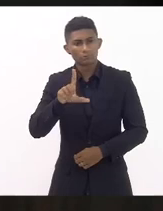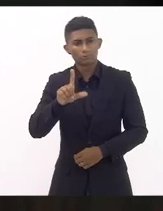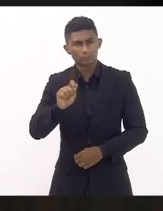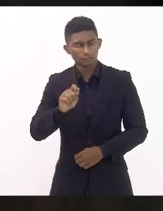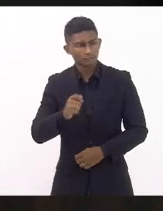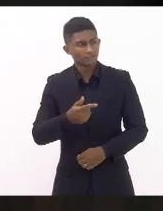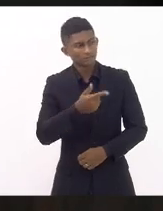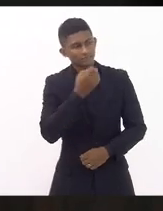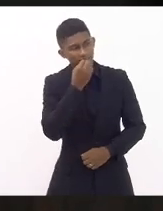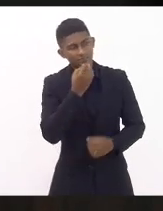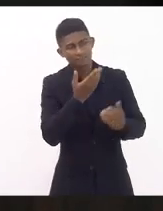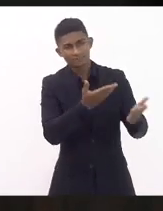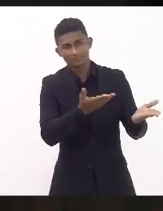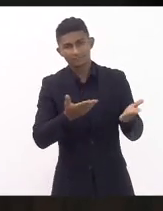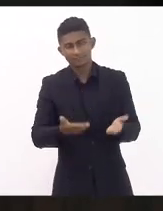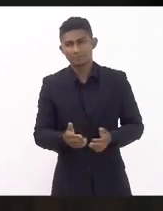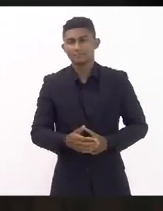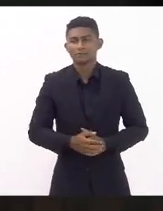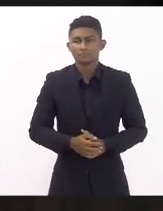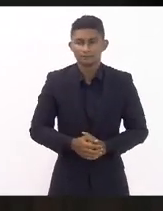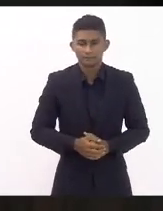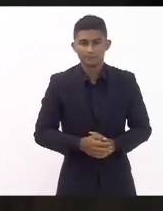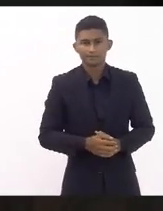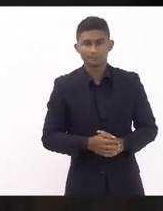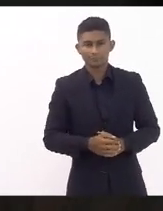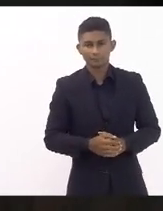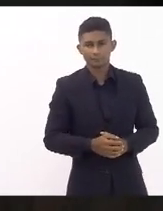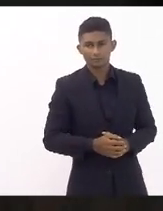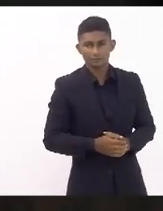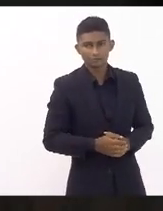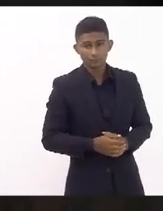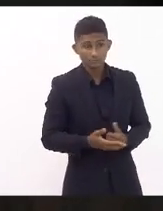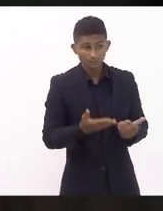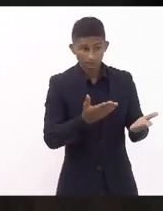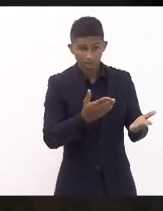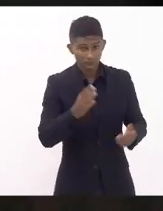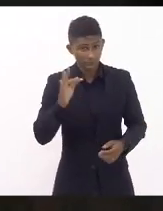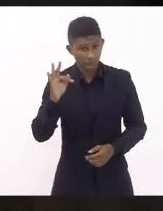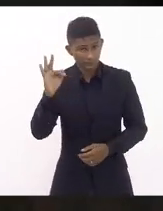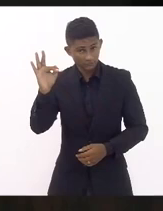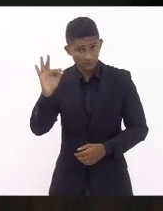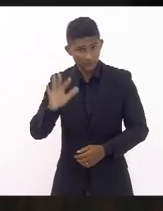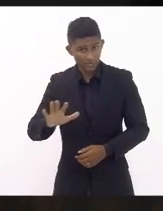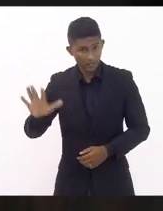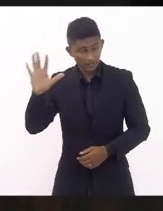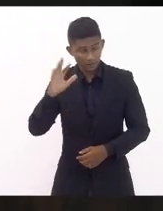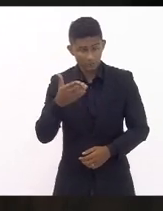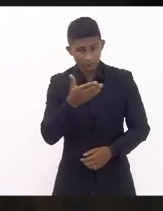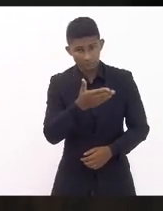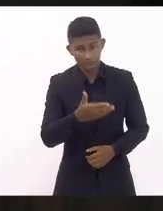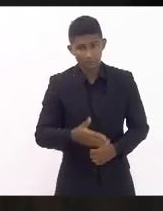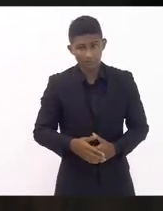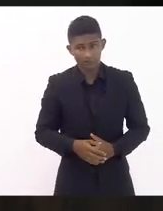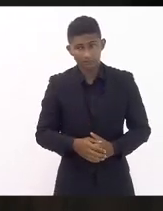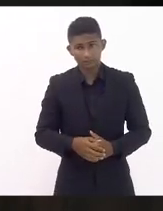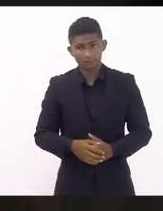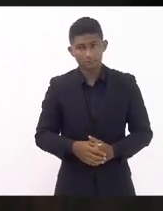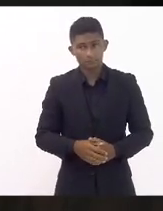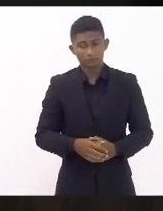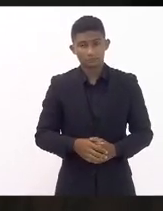Seja bem-vinda, doutora. Ouviu, Carlos Augusto? É federal, né? É coisa de estadual, não? É.